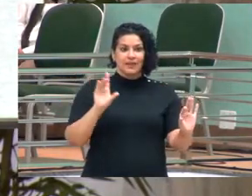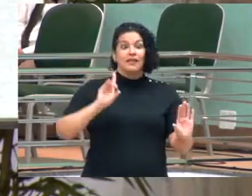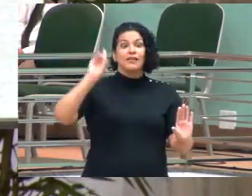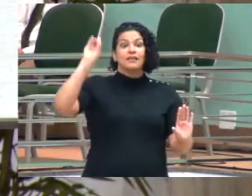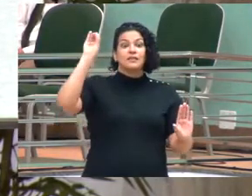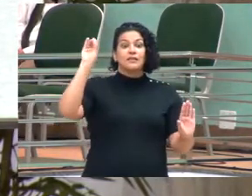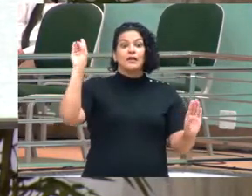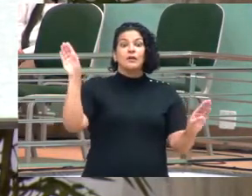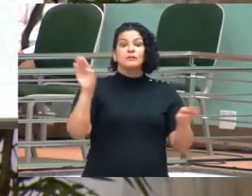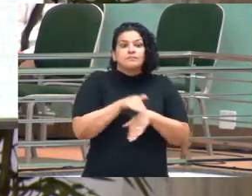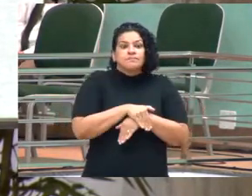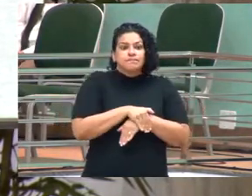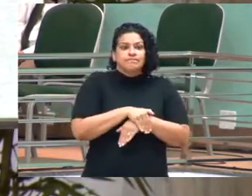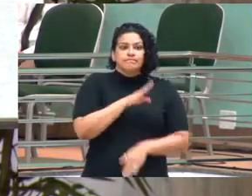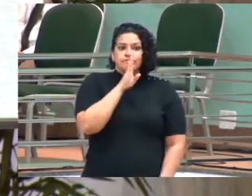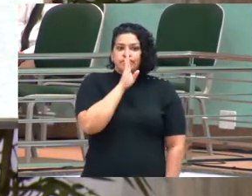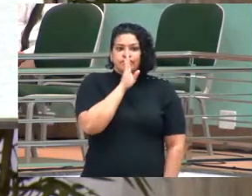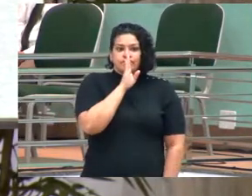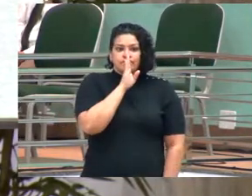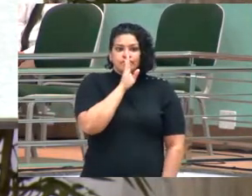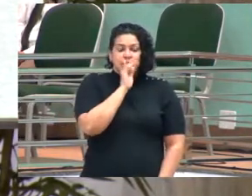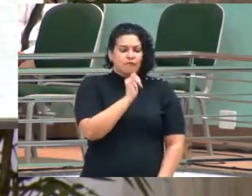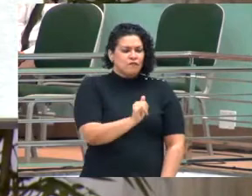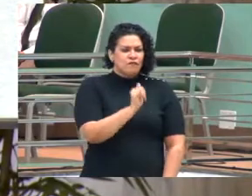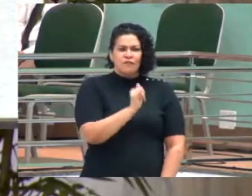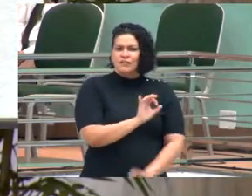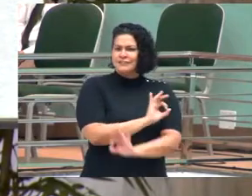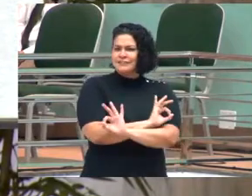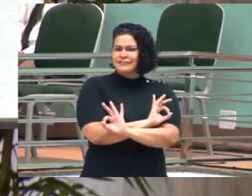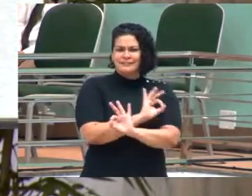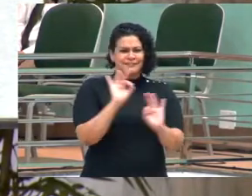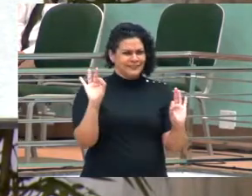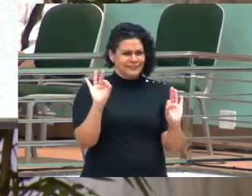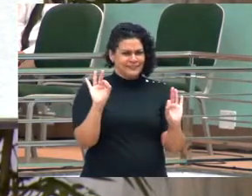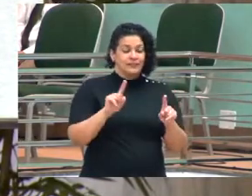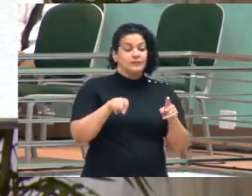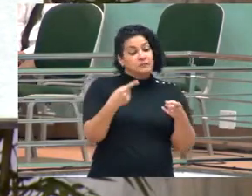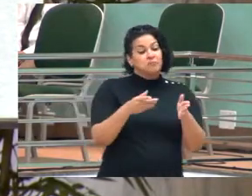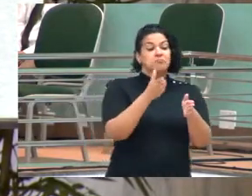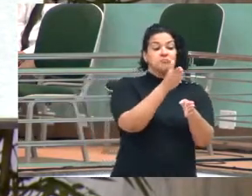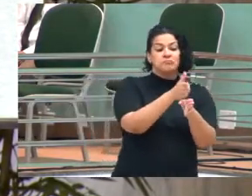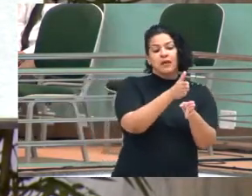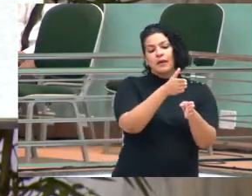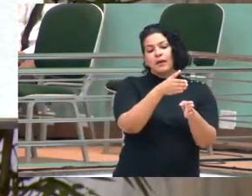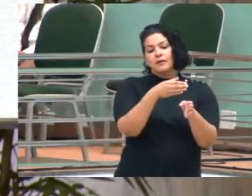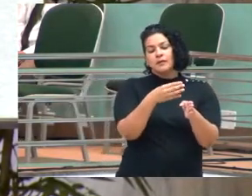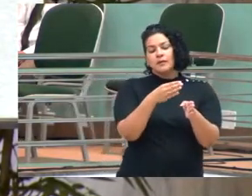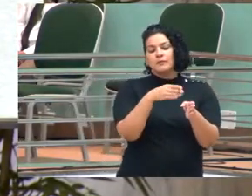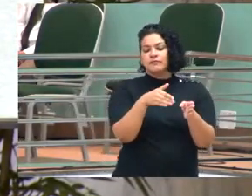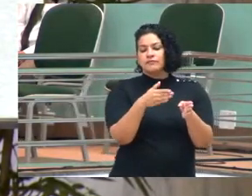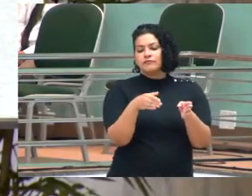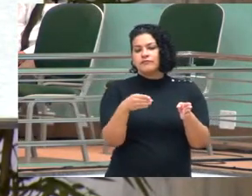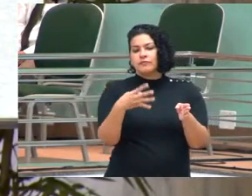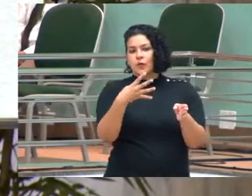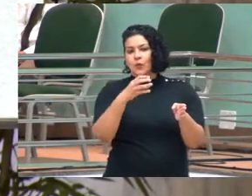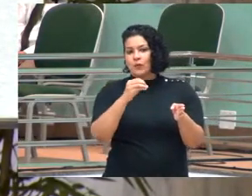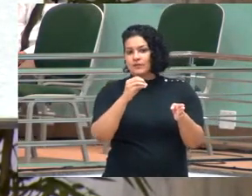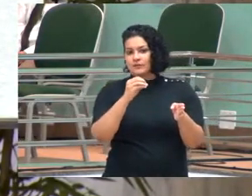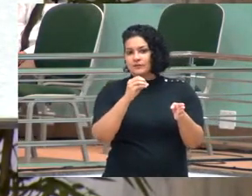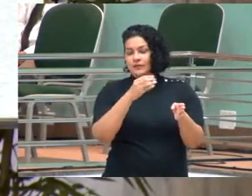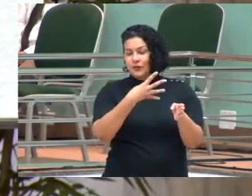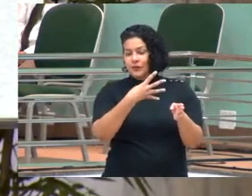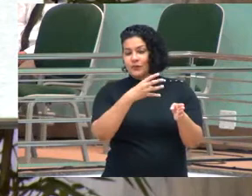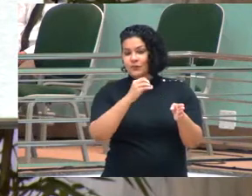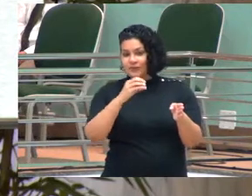persas sucumbe diante de um jovem guerreiro que está conquistando o mundo. Seu nome? Alexandre o